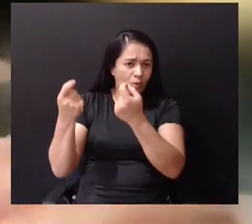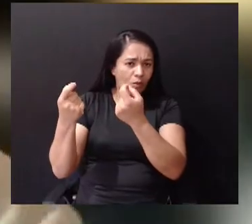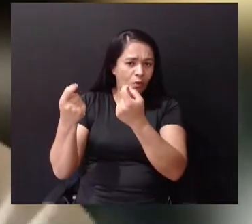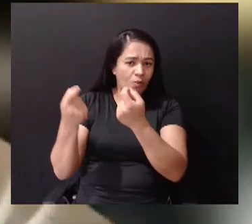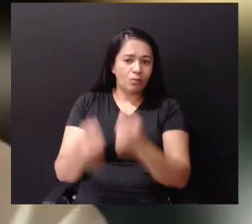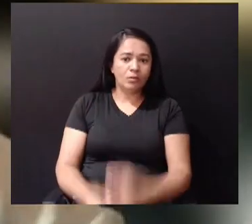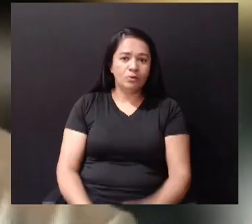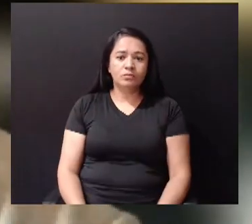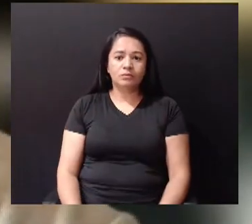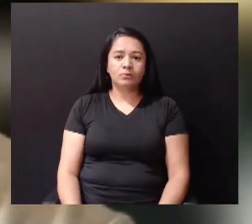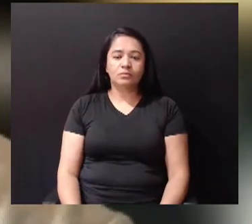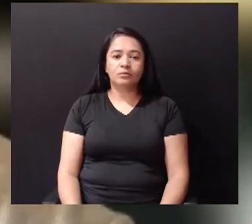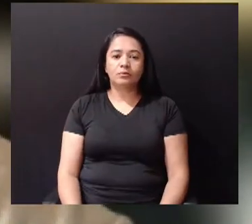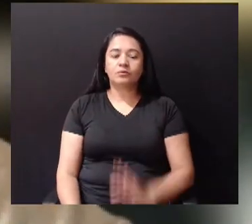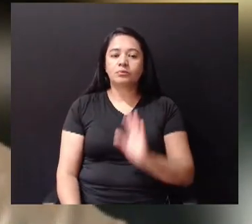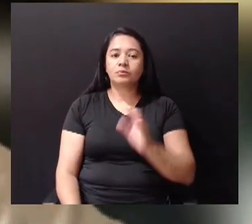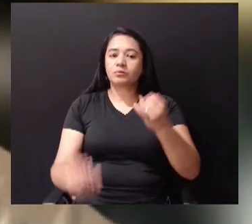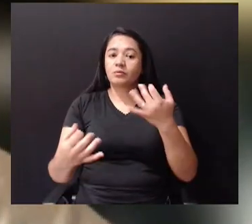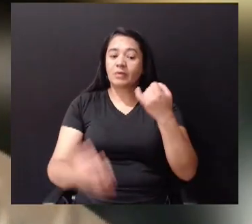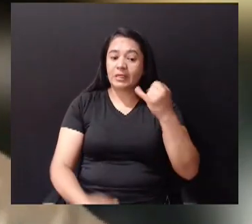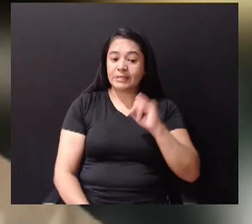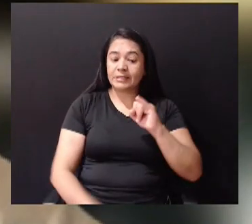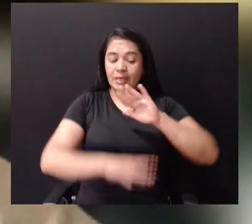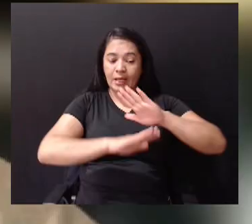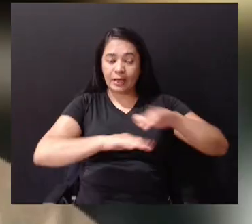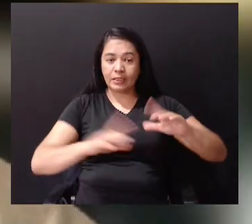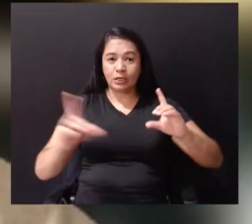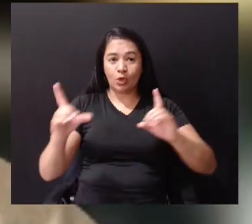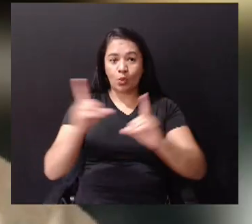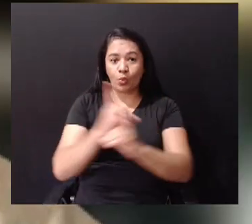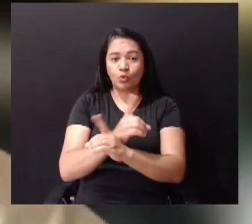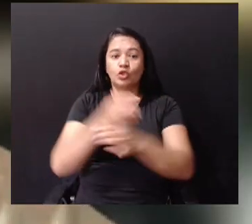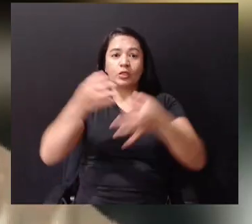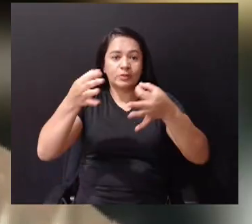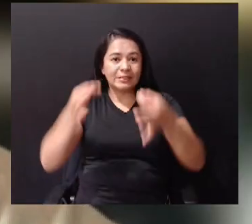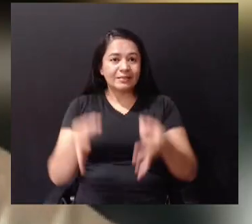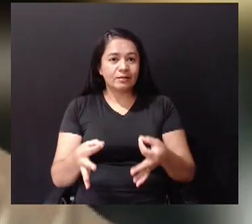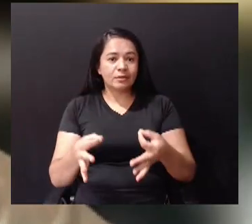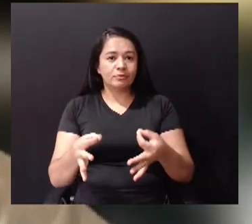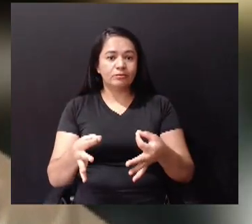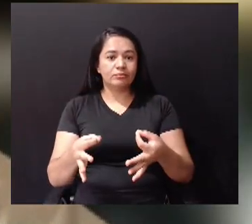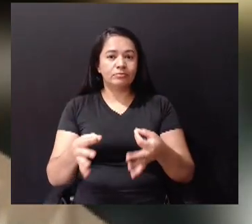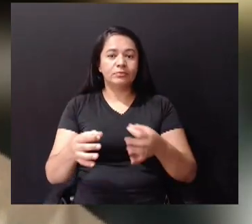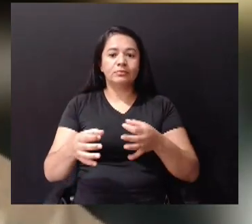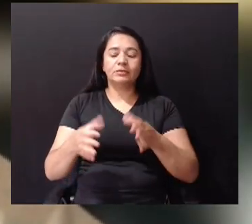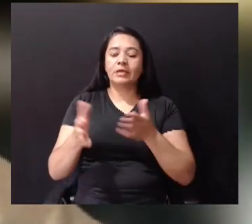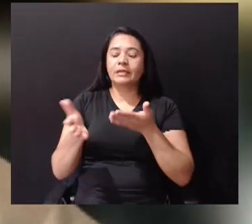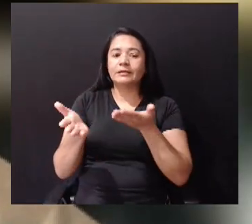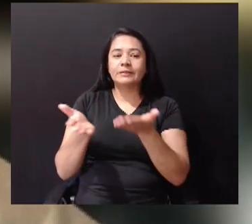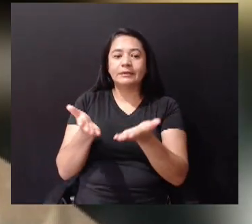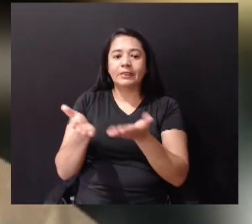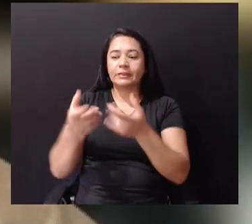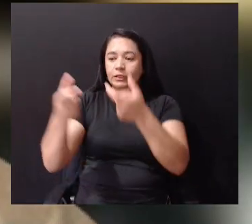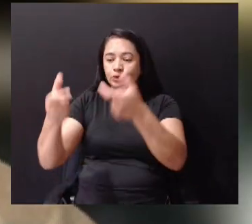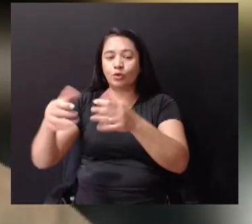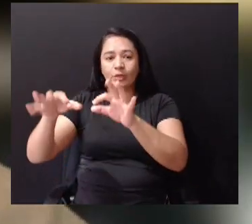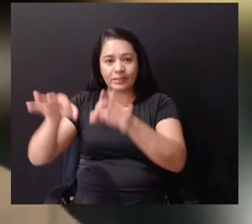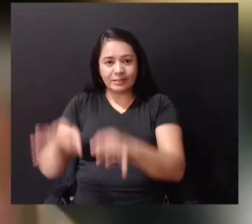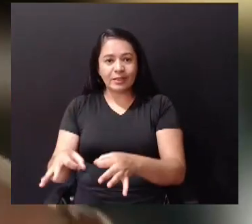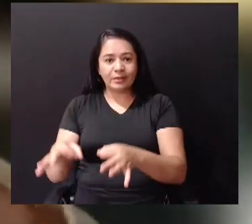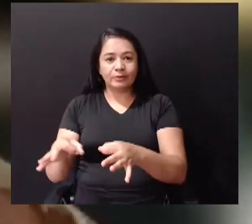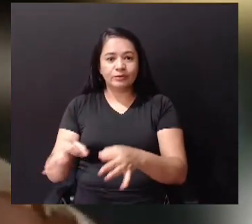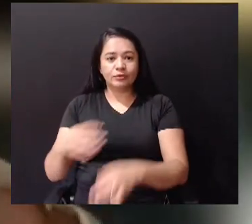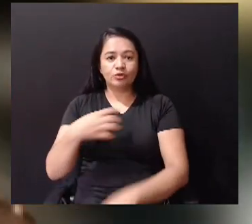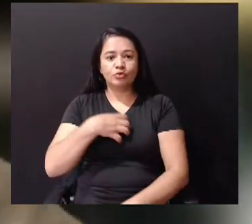eu falei, se essa criança tiver um diagnóstico correto, for tratada no local correto, maneira de cirurgia adequada, com